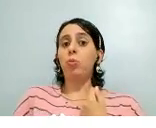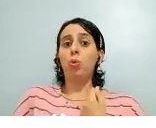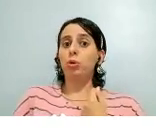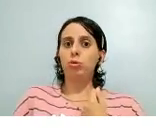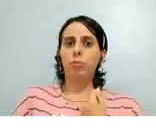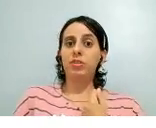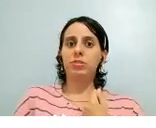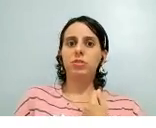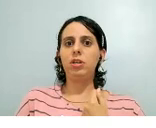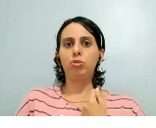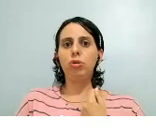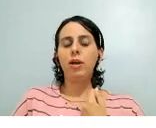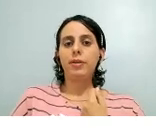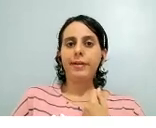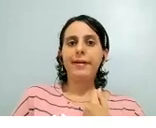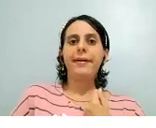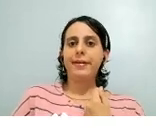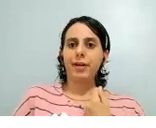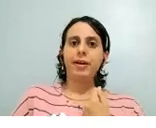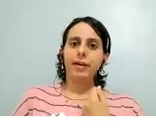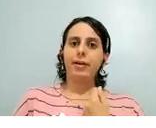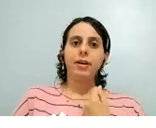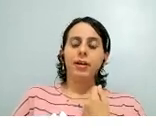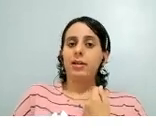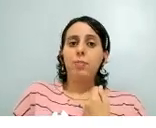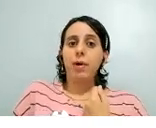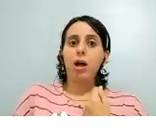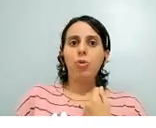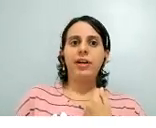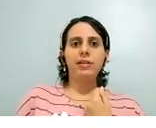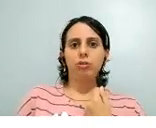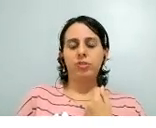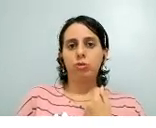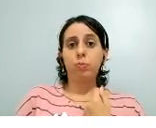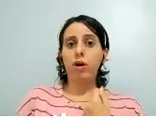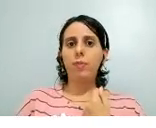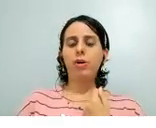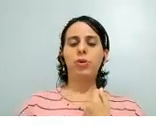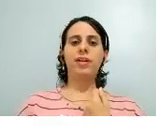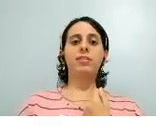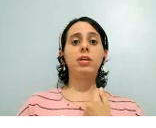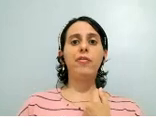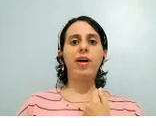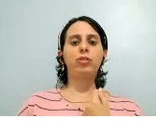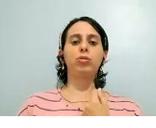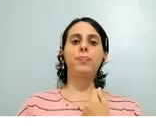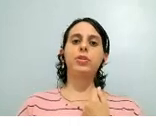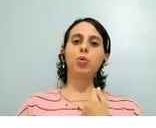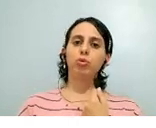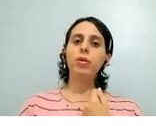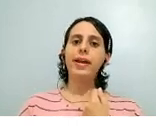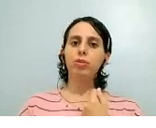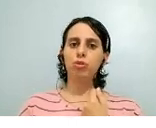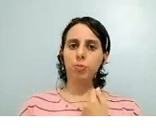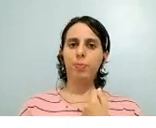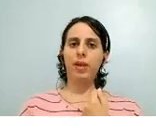incomodando muito, eu preciso, né, é, limpar o meu nariz, eu preciso pôr a mão no meu nariz. O que que eu faço?